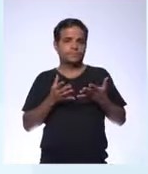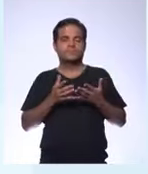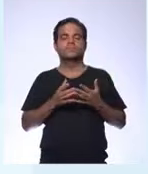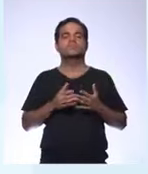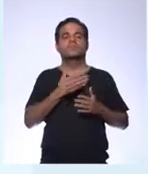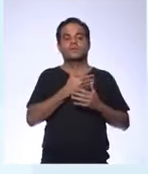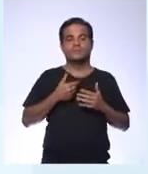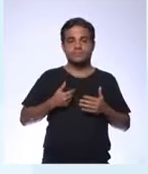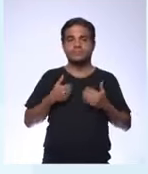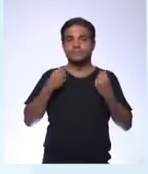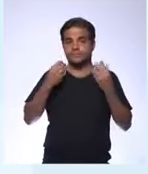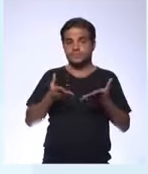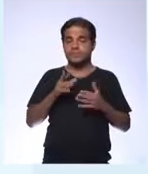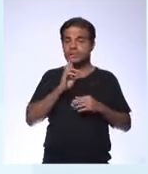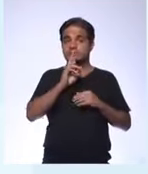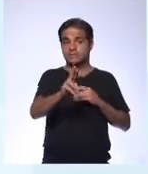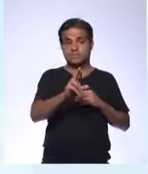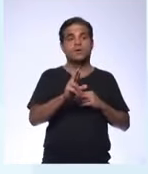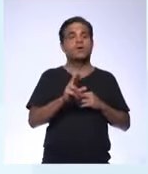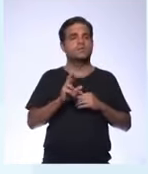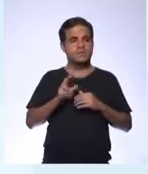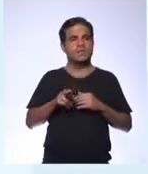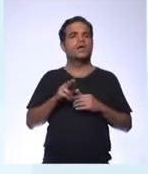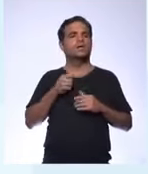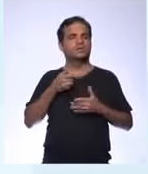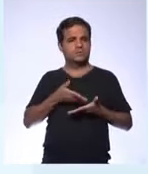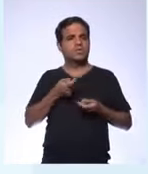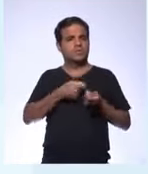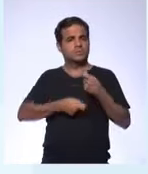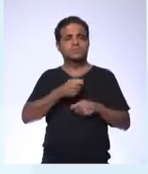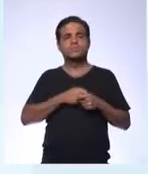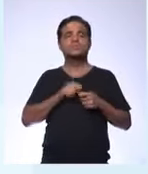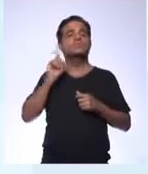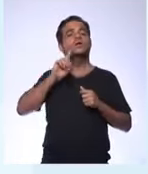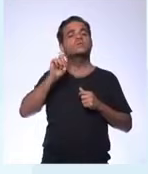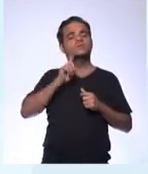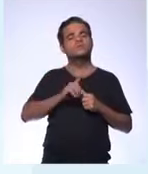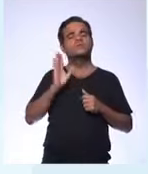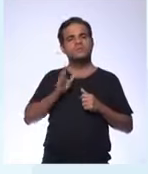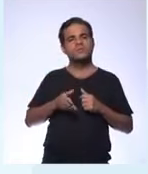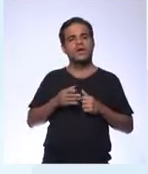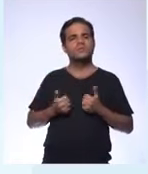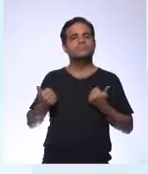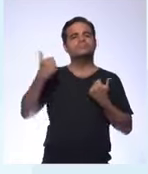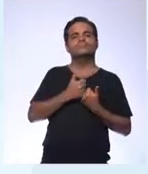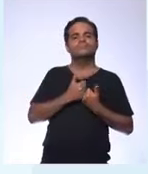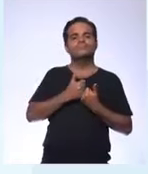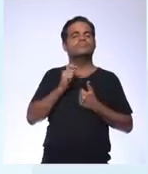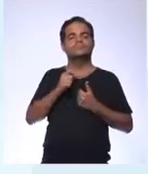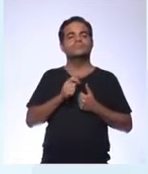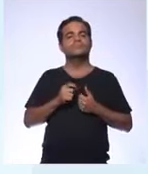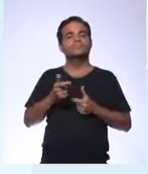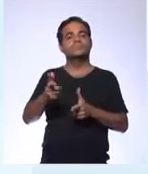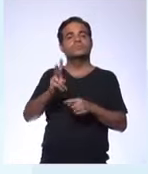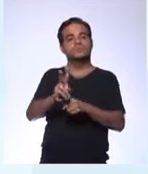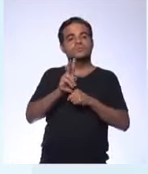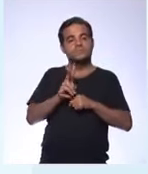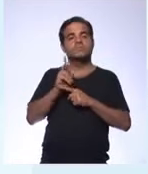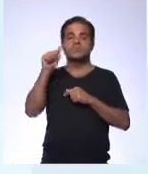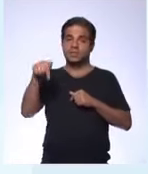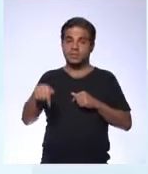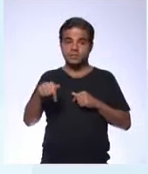regime militar deu essa resposta de austeridade econômica, os Estados Unidos recompensam com empréstimos